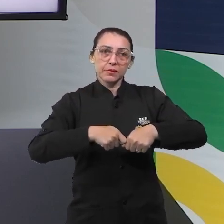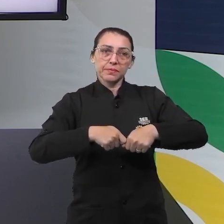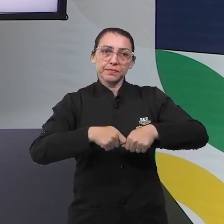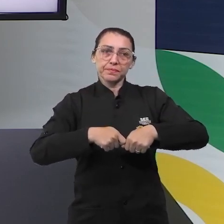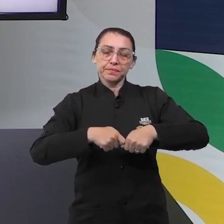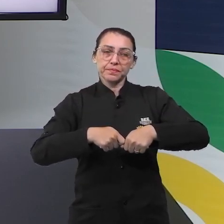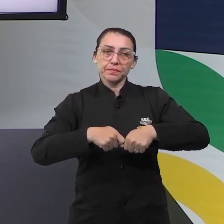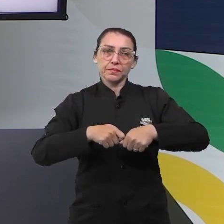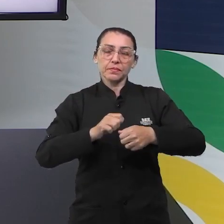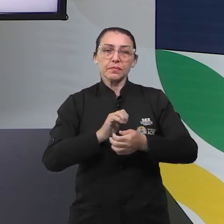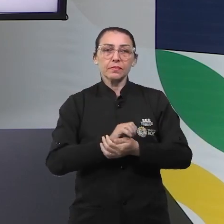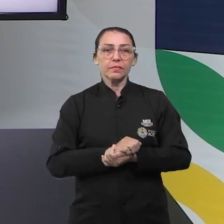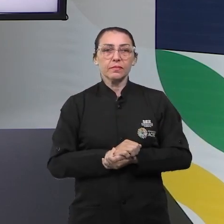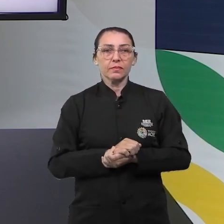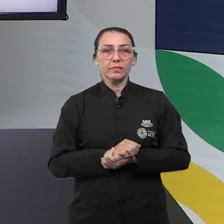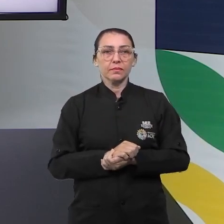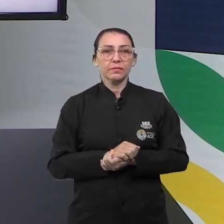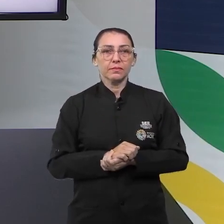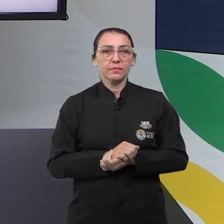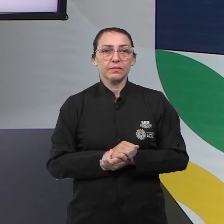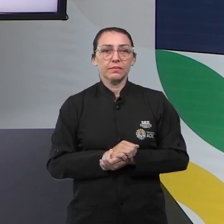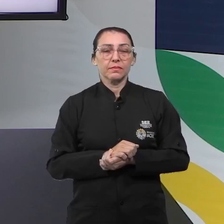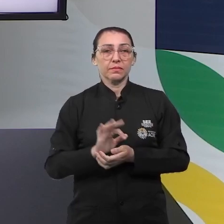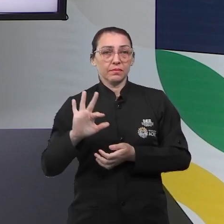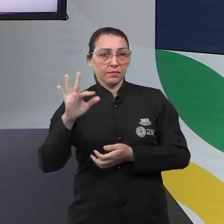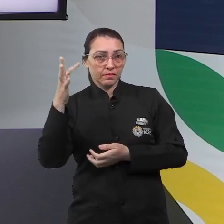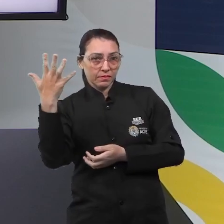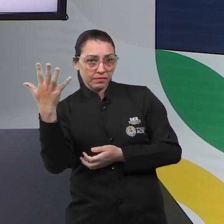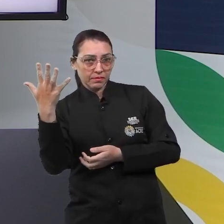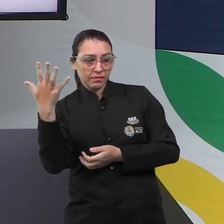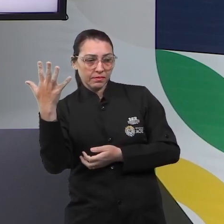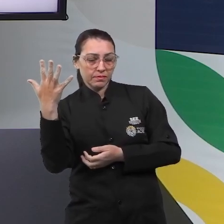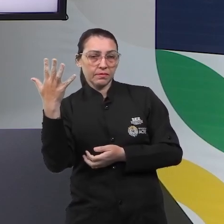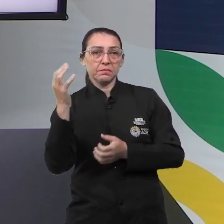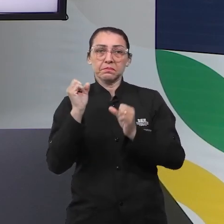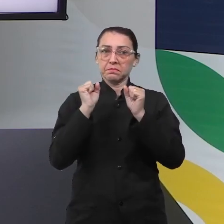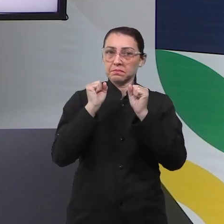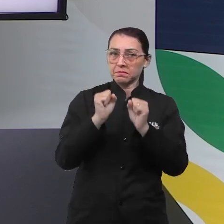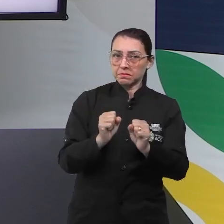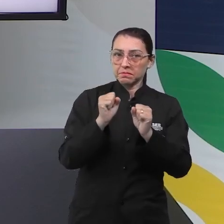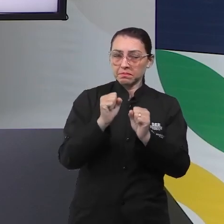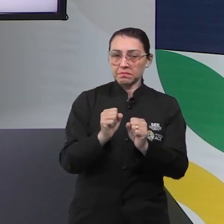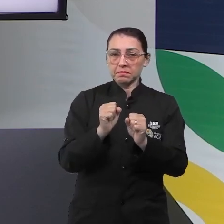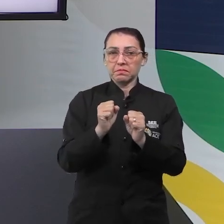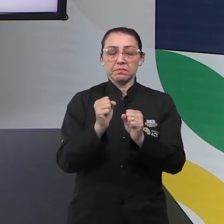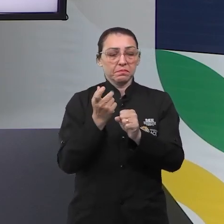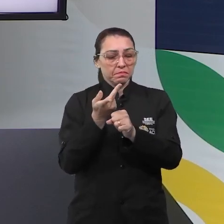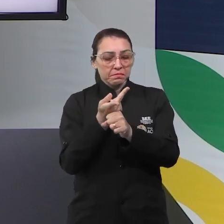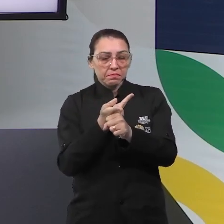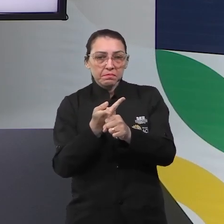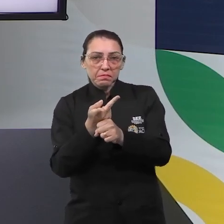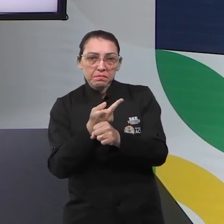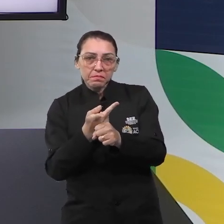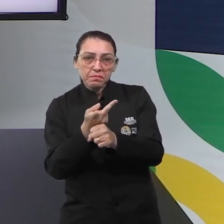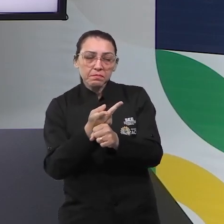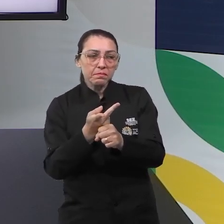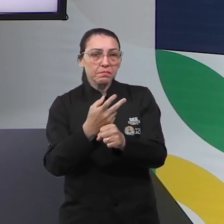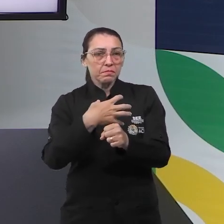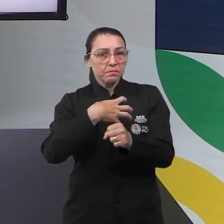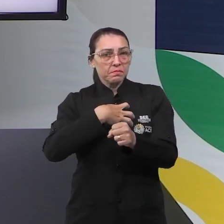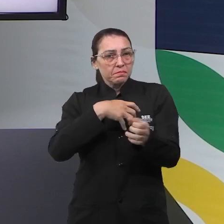possibilidade de situações que vocês podem recorrer a formas